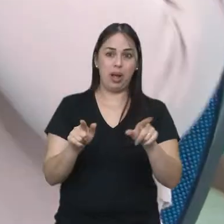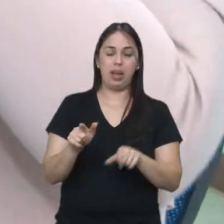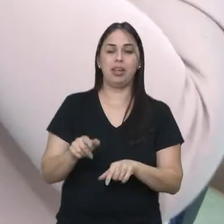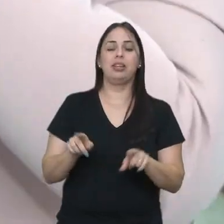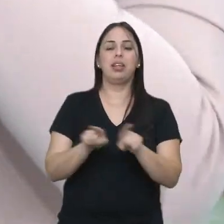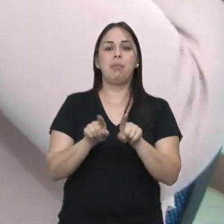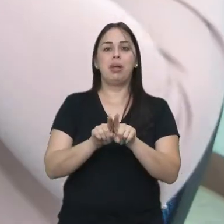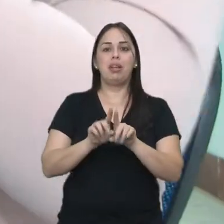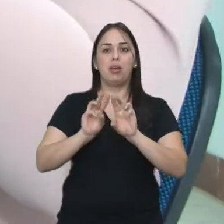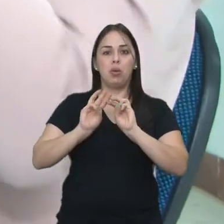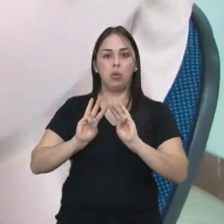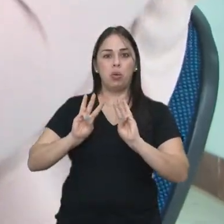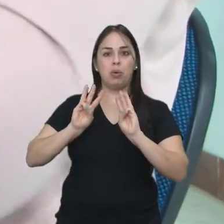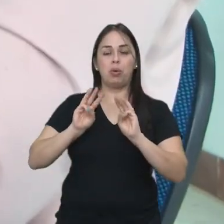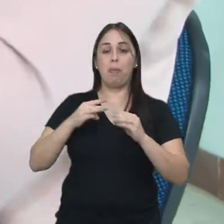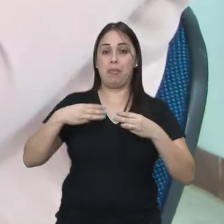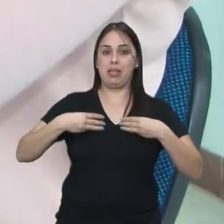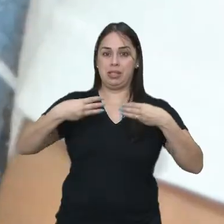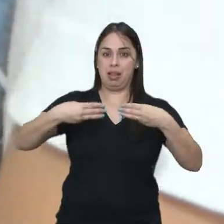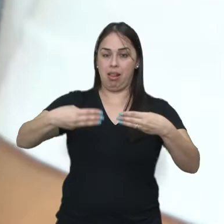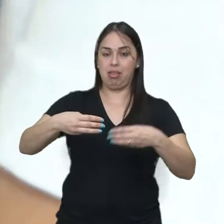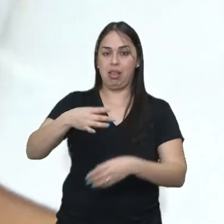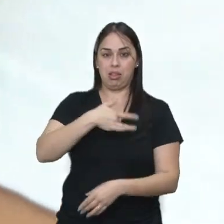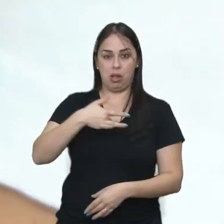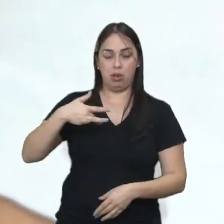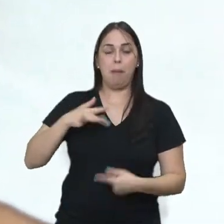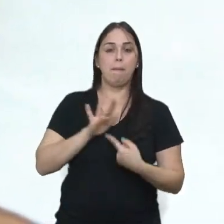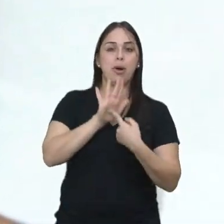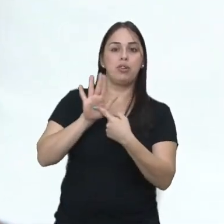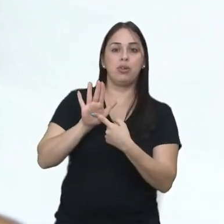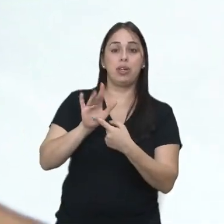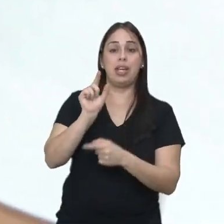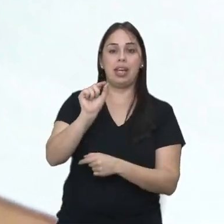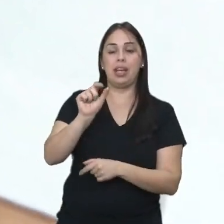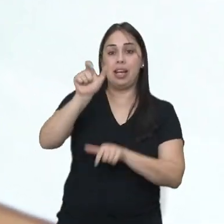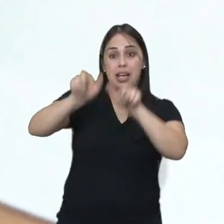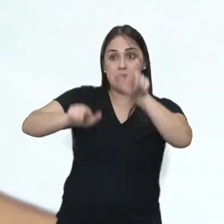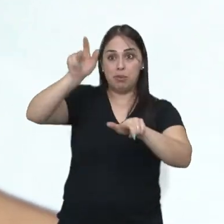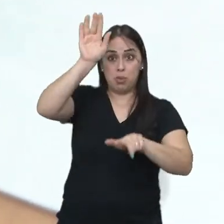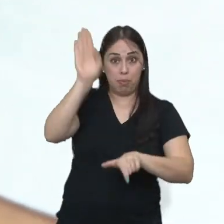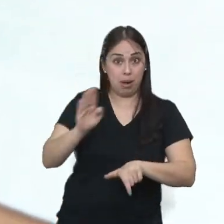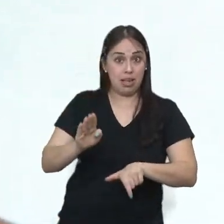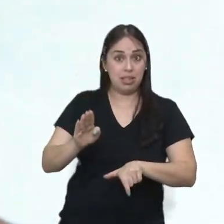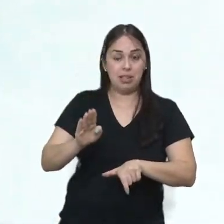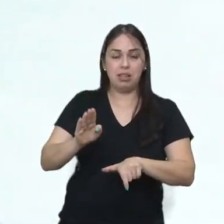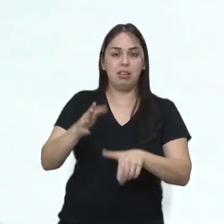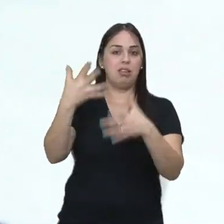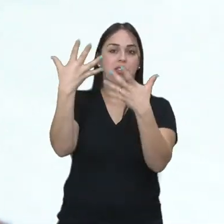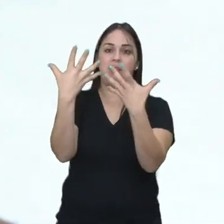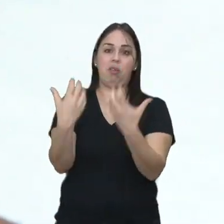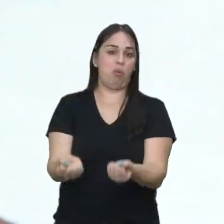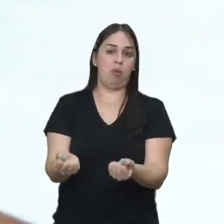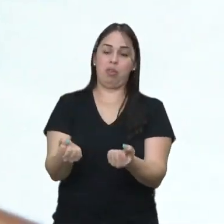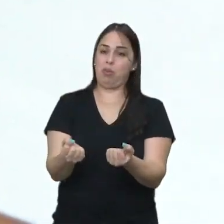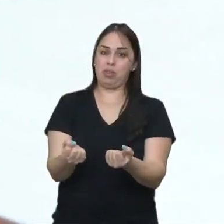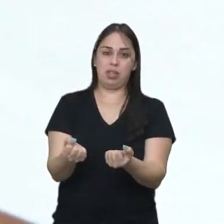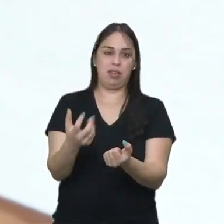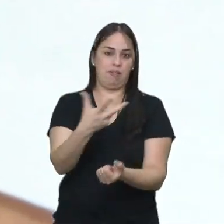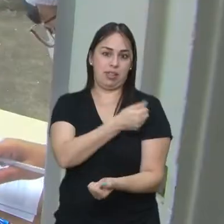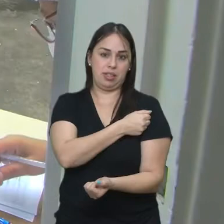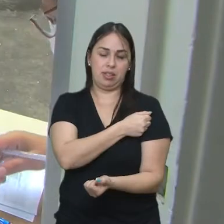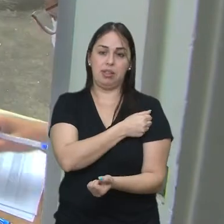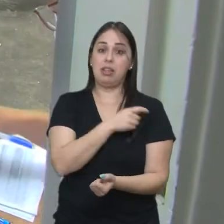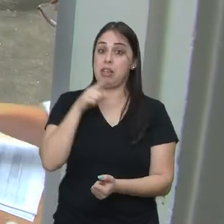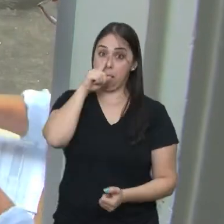Dados apresentados pelo Ministério da Saúde mostraram que os brasileiros têm deixado de vacinar os filhos, um risco e